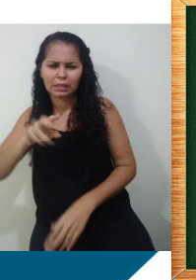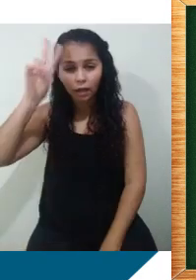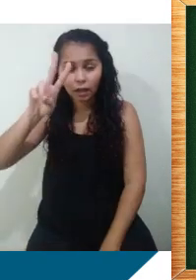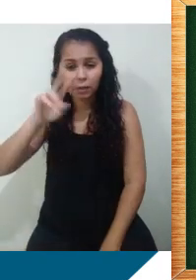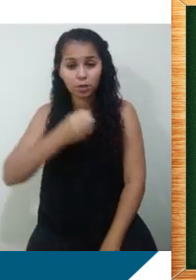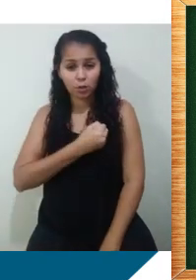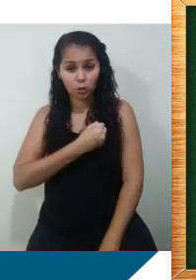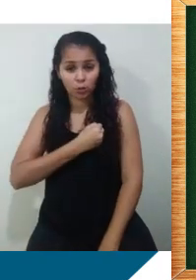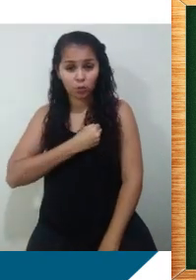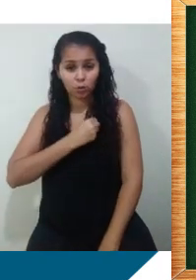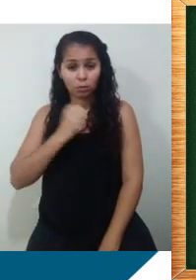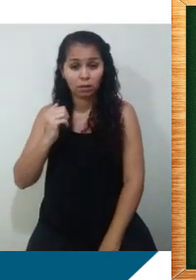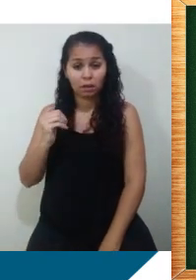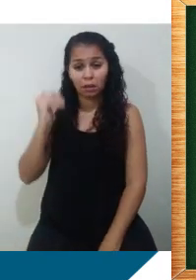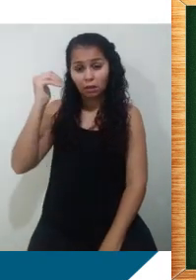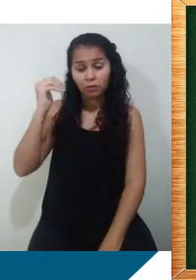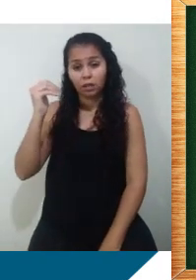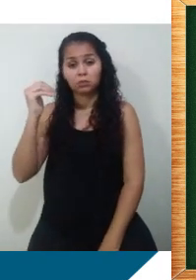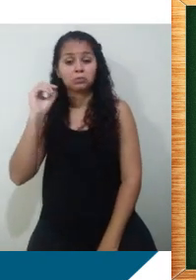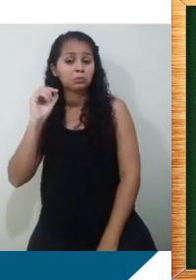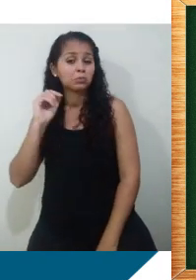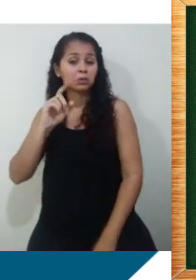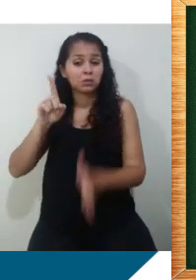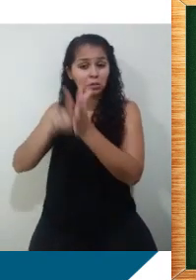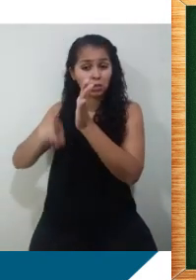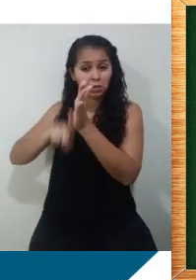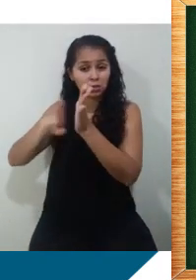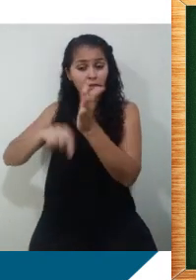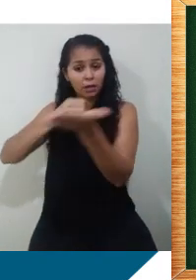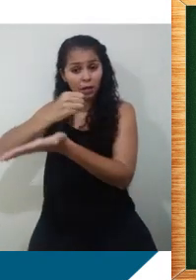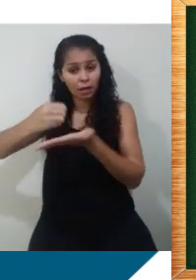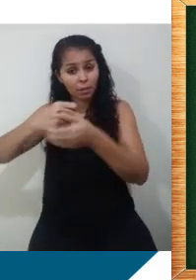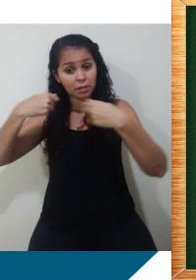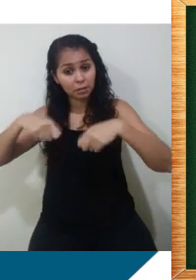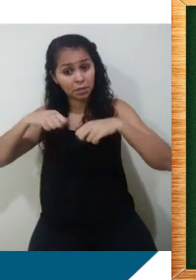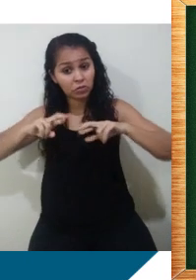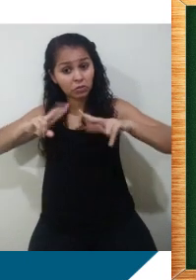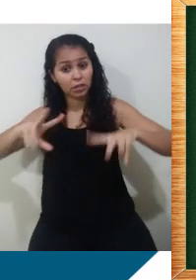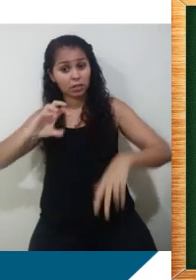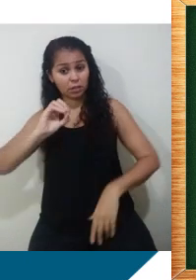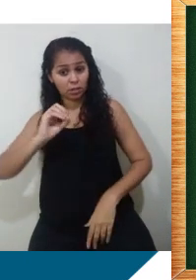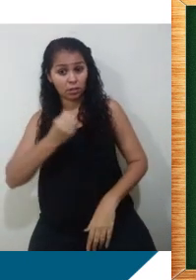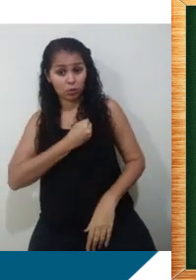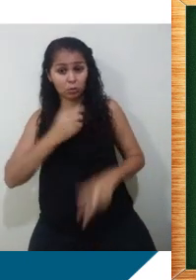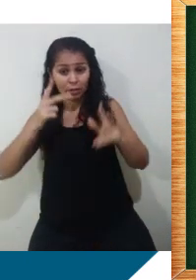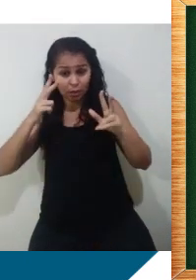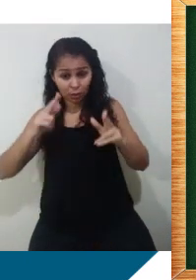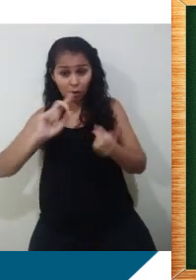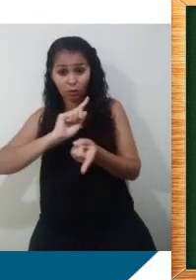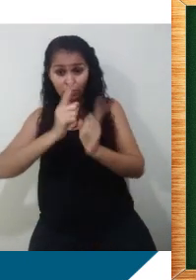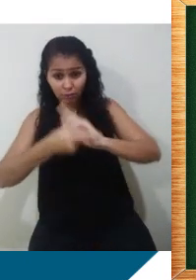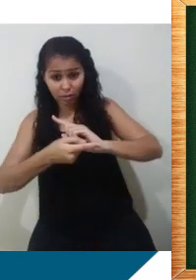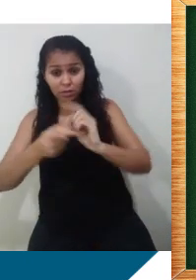a base deve ser diferente de zero, e ele é igual a seu inverso, onde a base, neste caso, está sendo representada pela